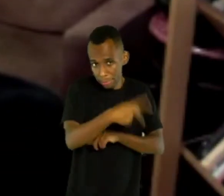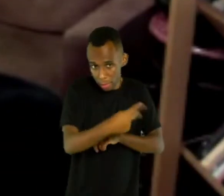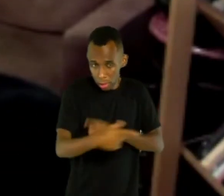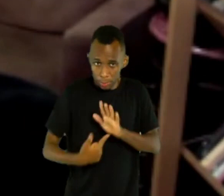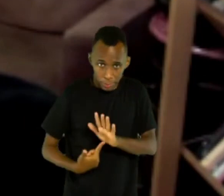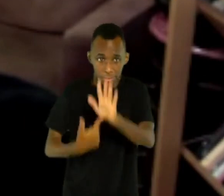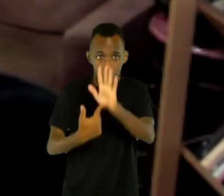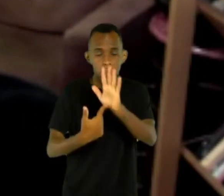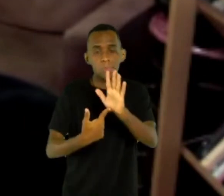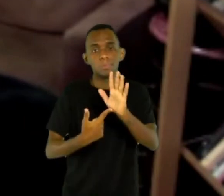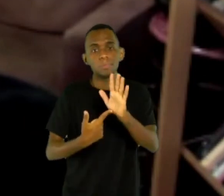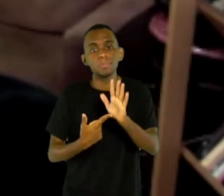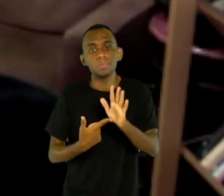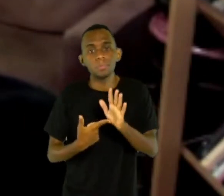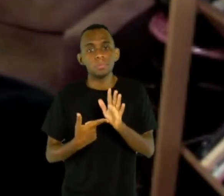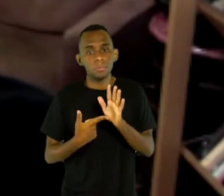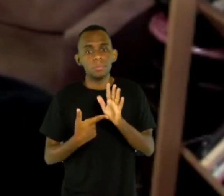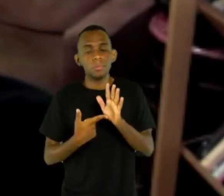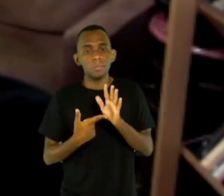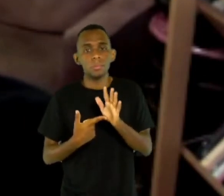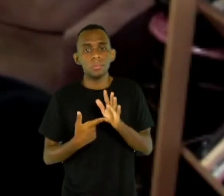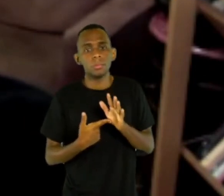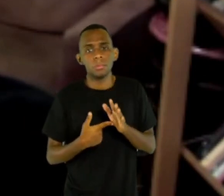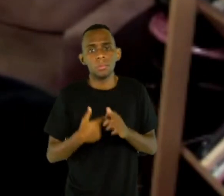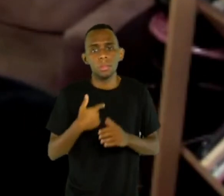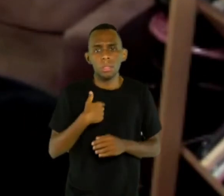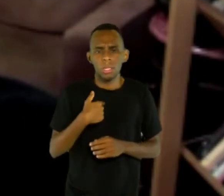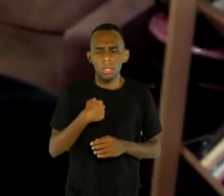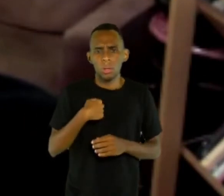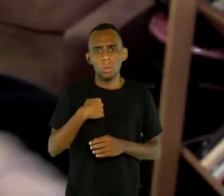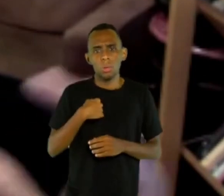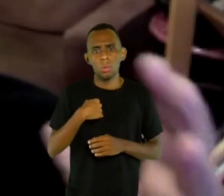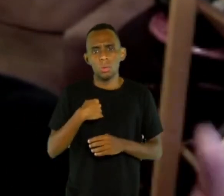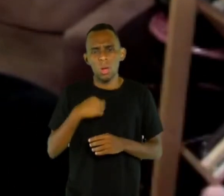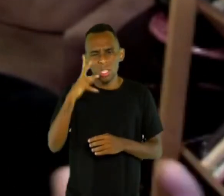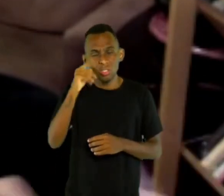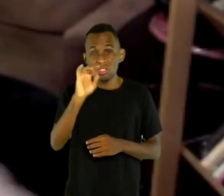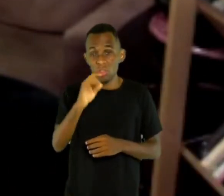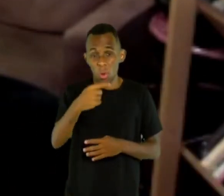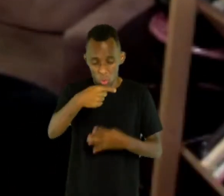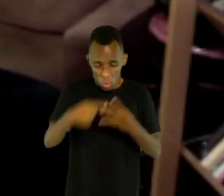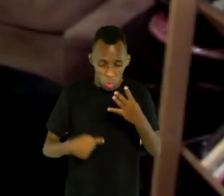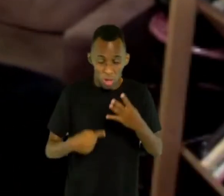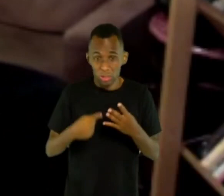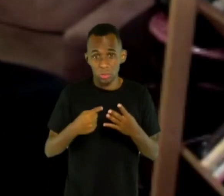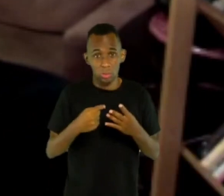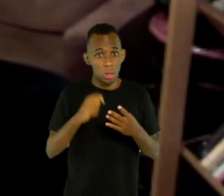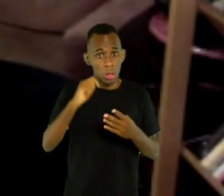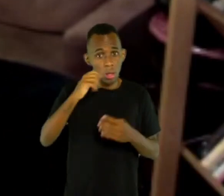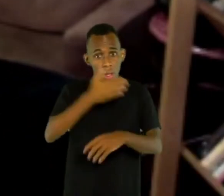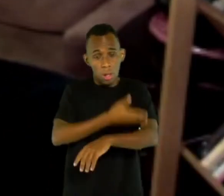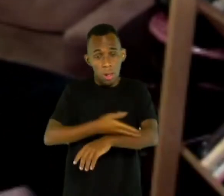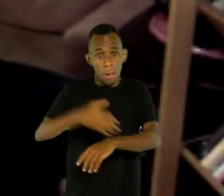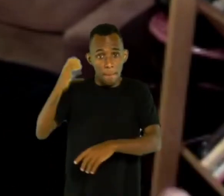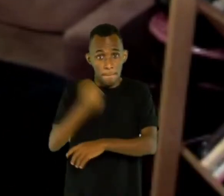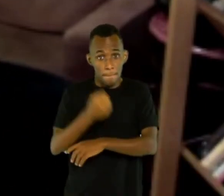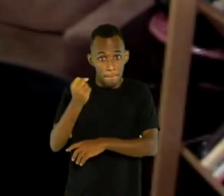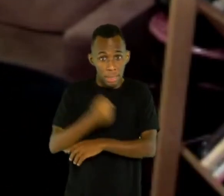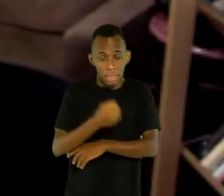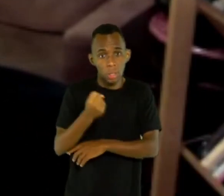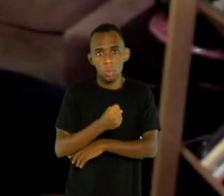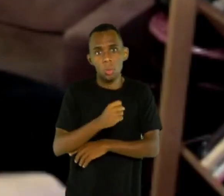era provavelmente um dos 4 brancos que estavam presentes. Os outros eram todos negros. Mas eles não eram negros